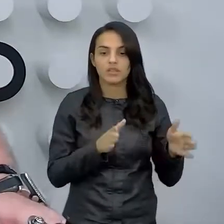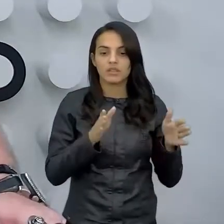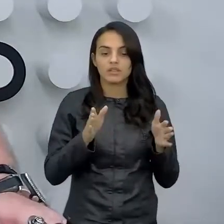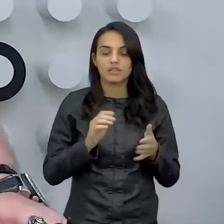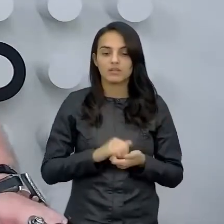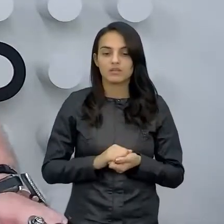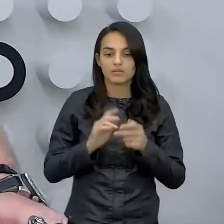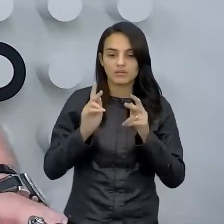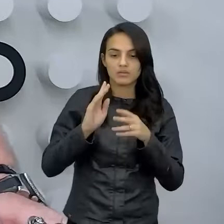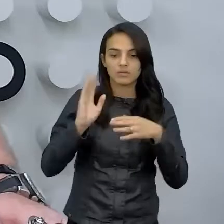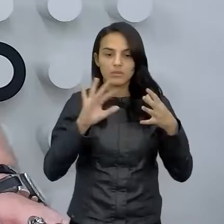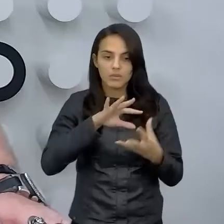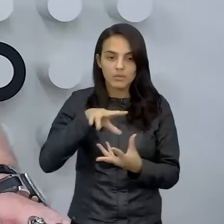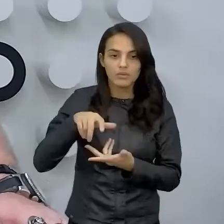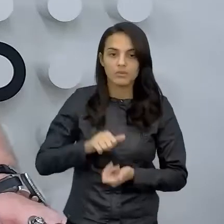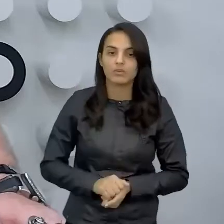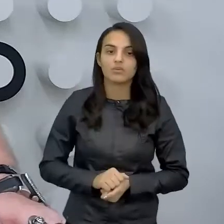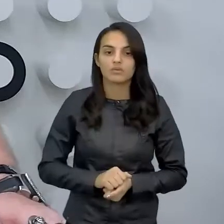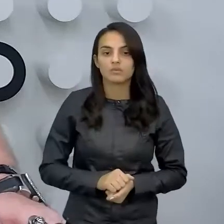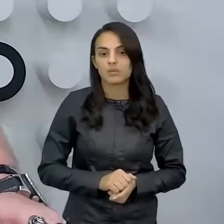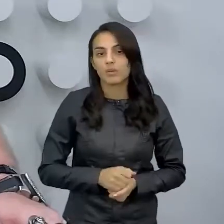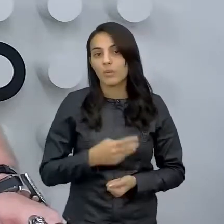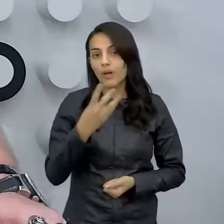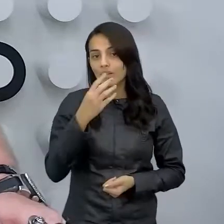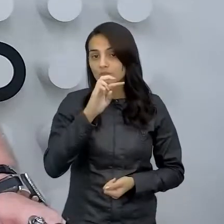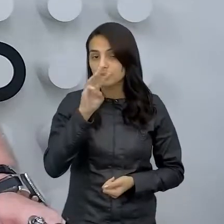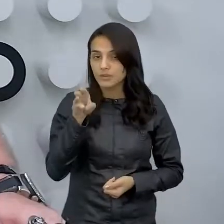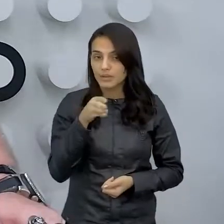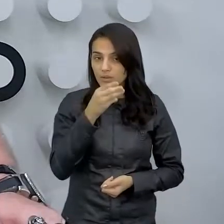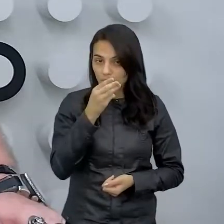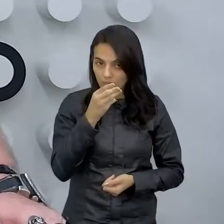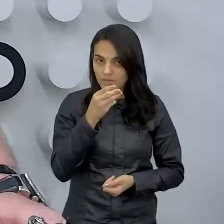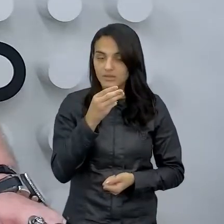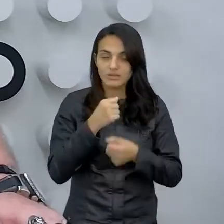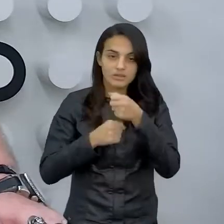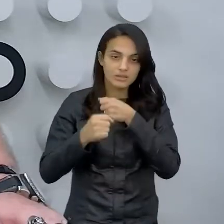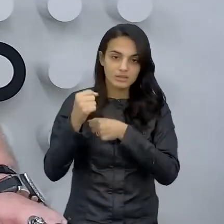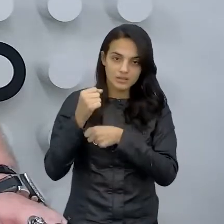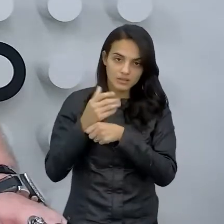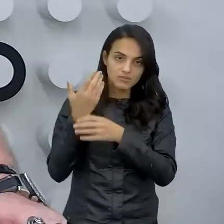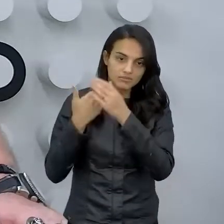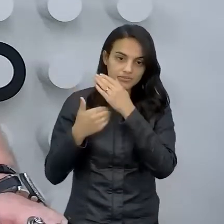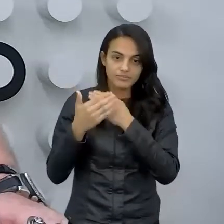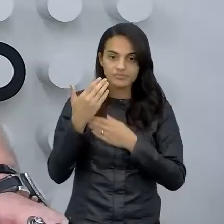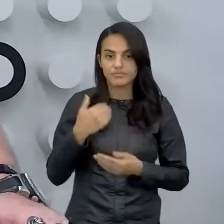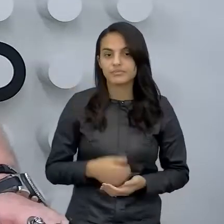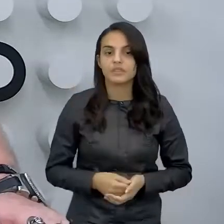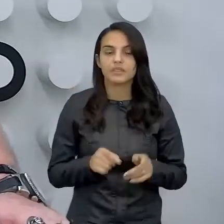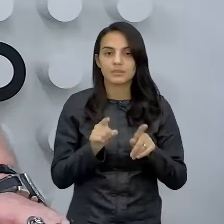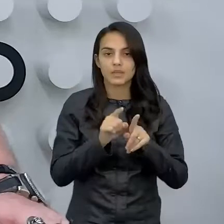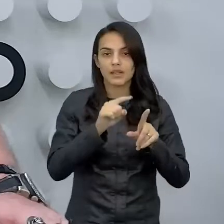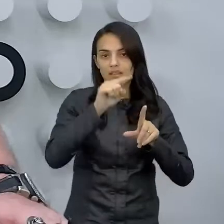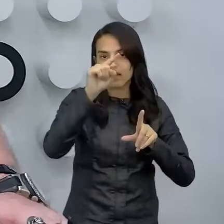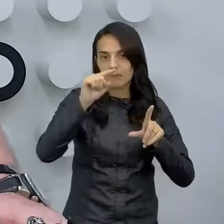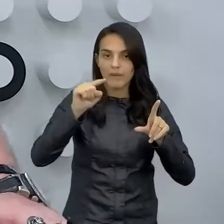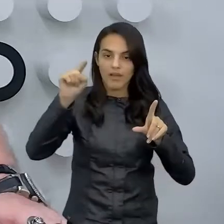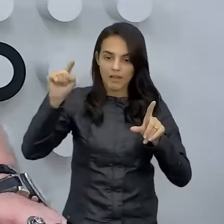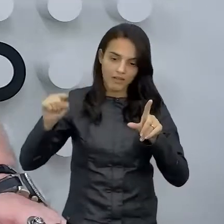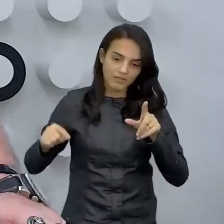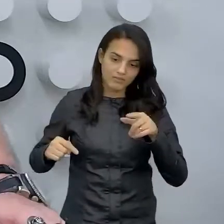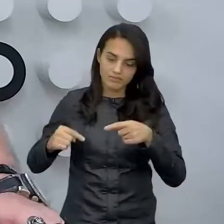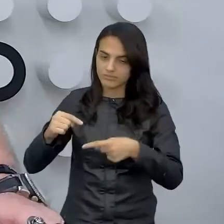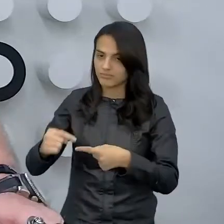planeta, né, o seu início aí de 4 bilhões e meio de anos atrás. Falamos aí sobre a tabela geológica e hoje